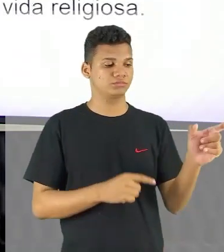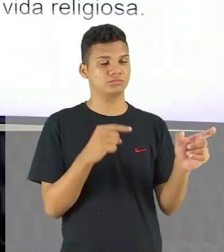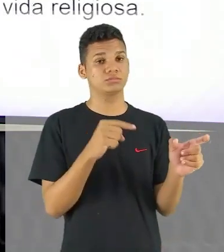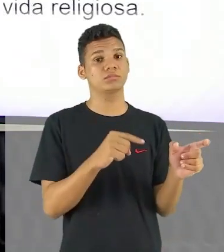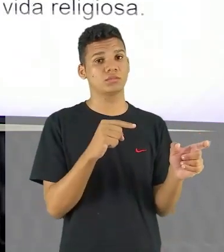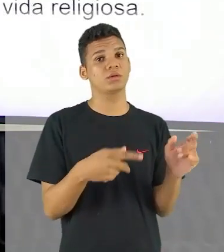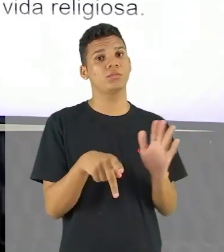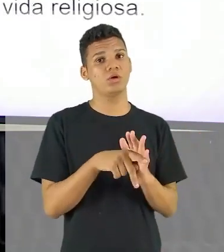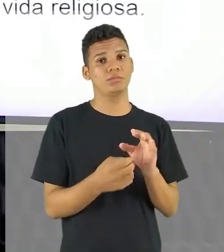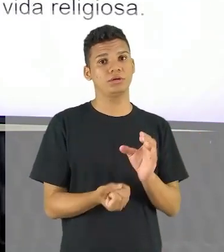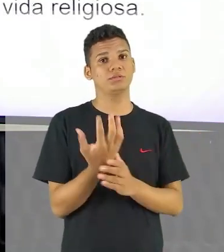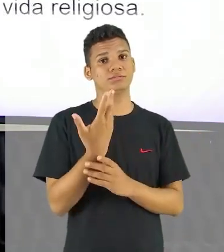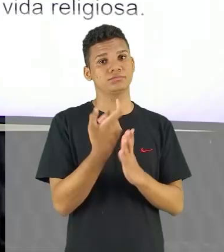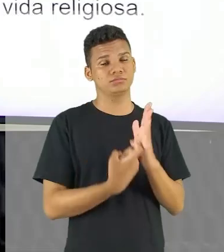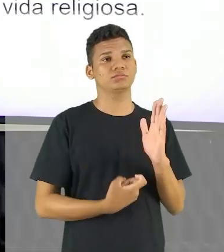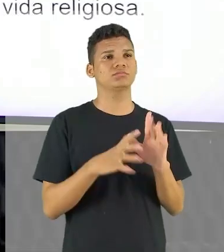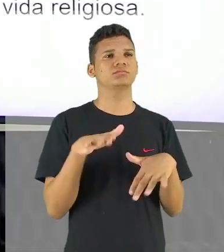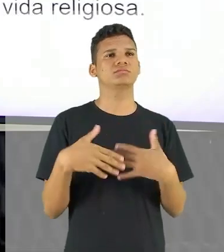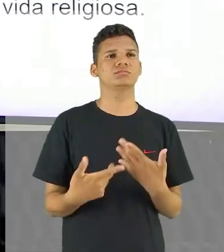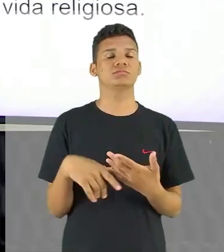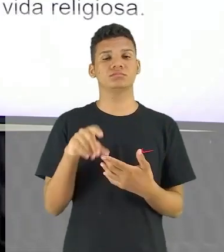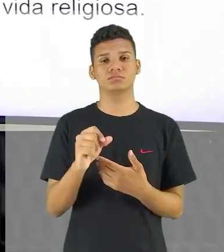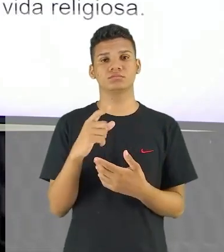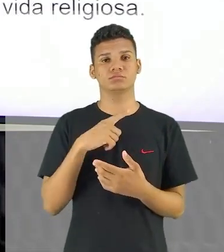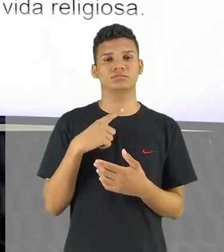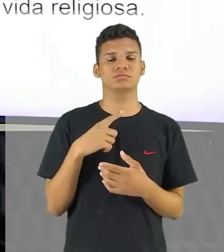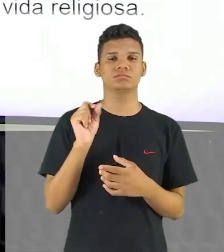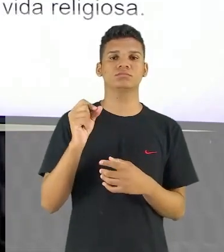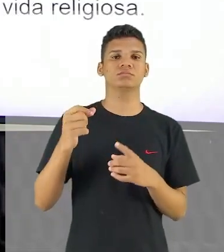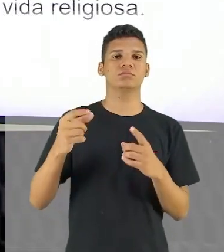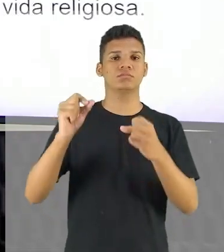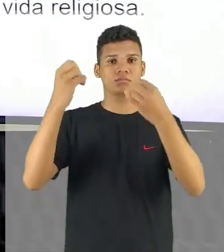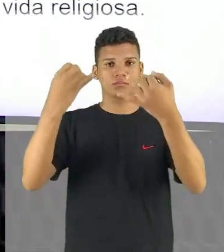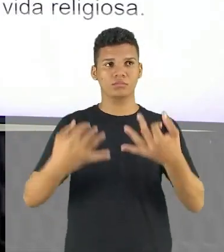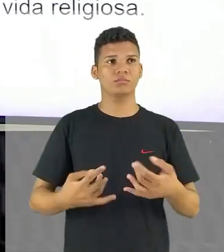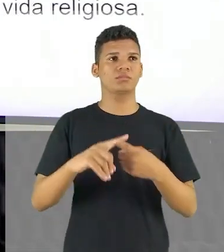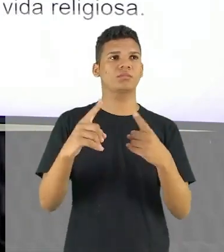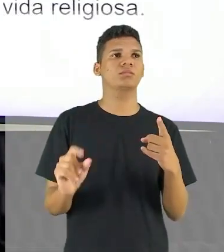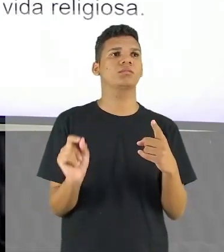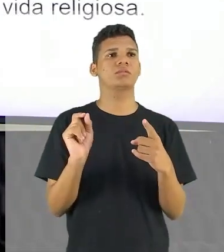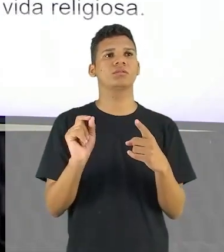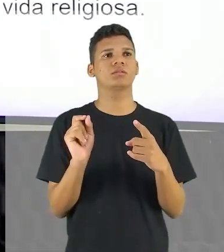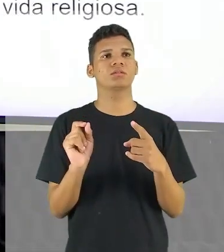obra, o narrador sugere ao leitor que a narrativa versará sobre